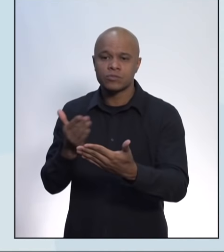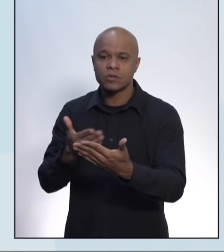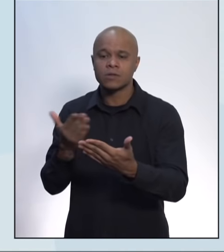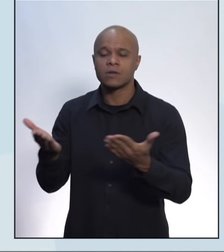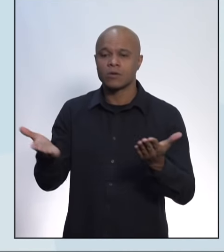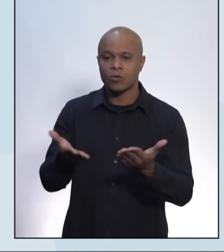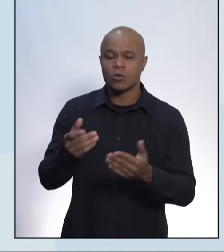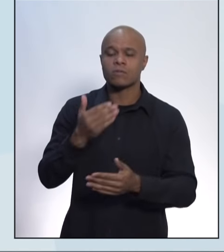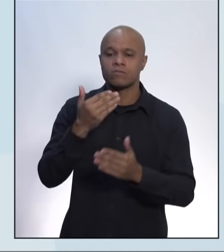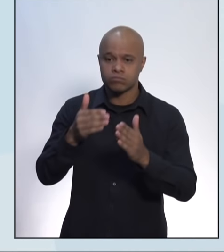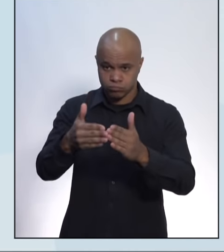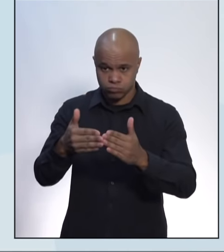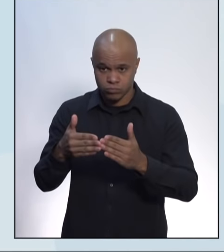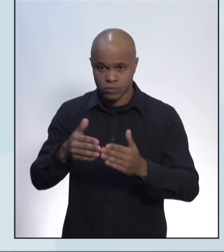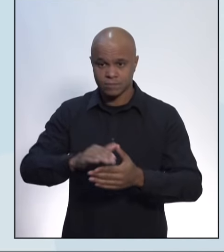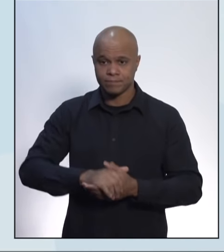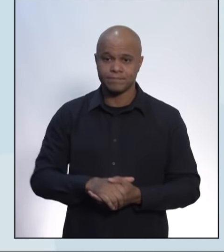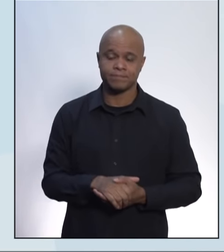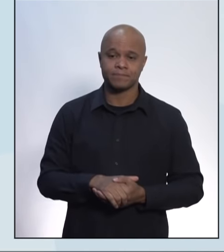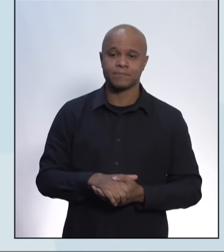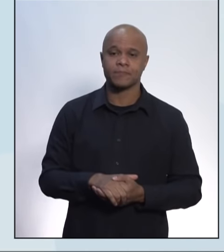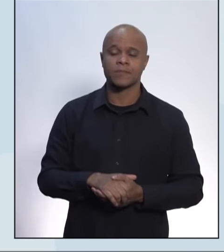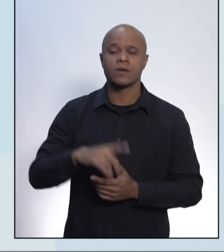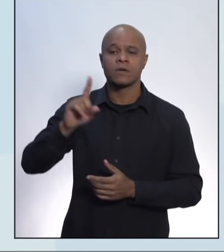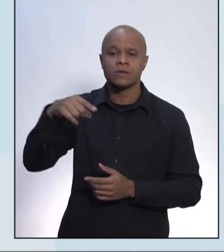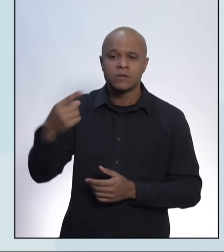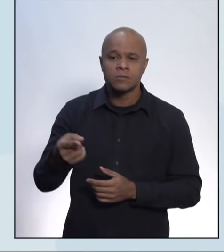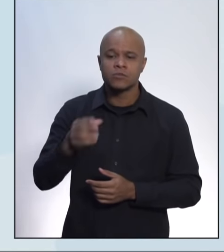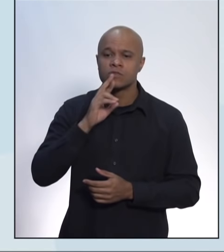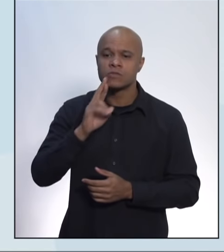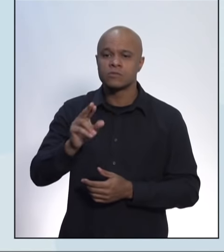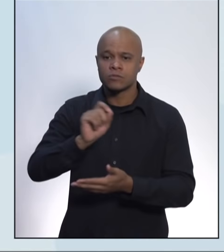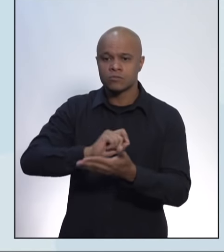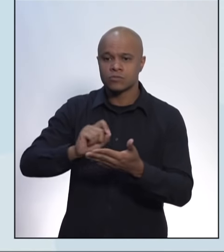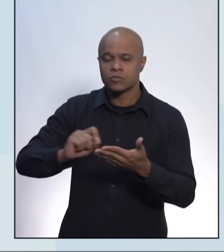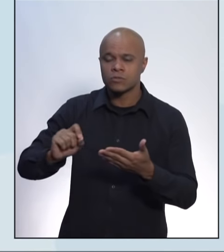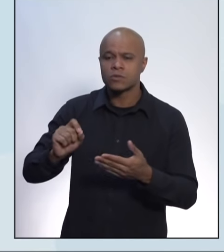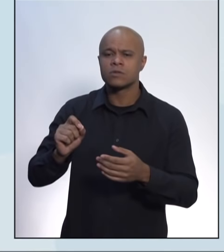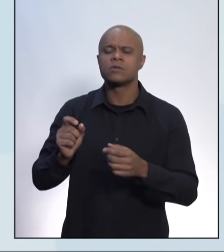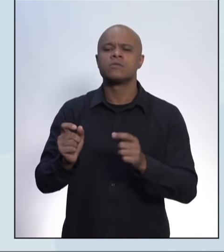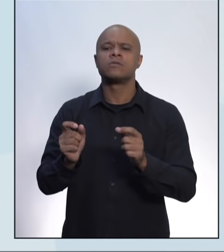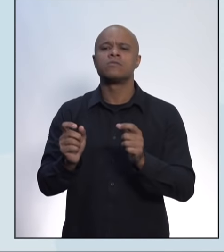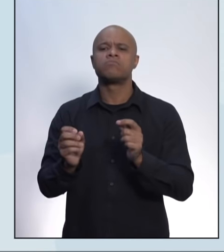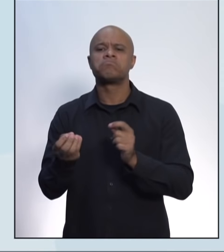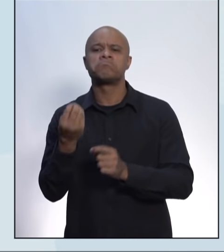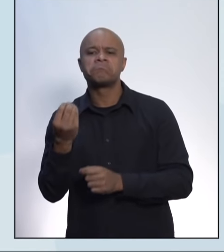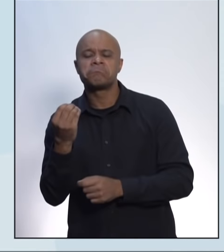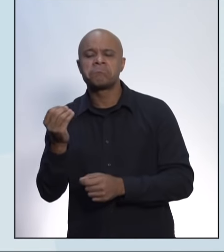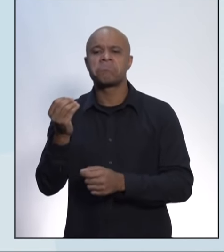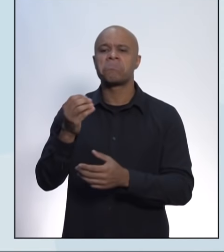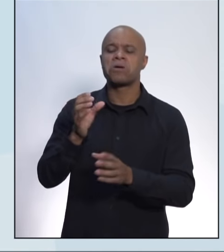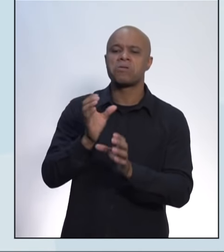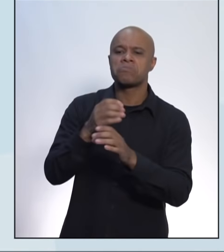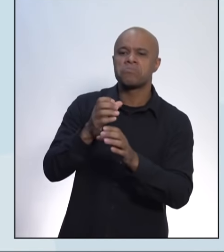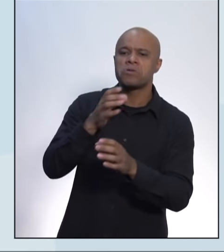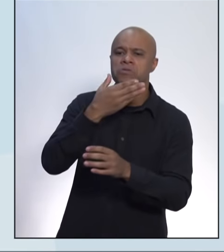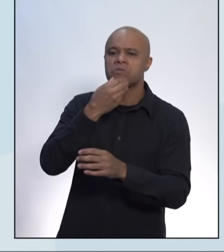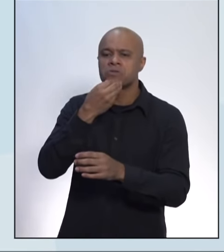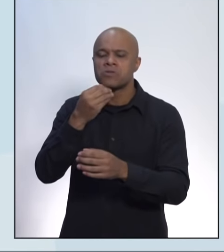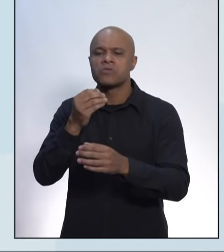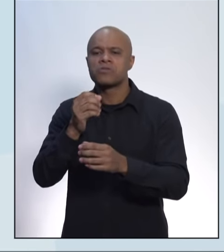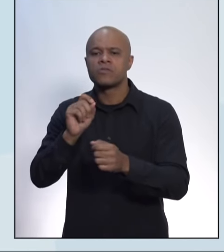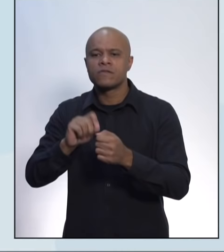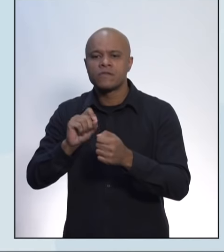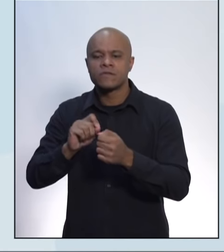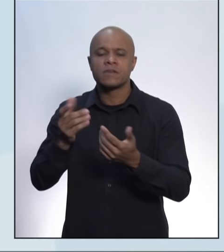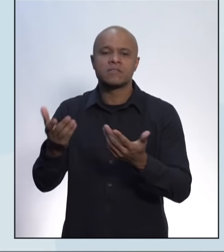vocês agora por favor e eu não tenho a resposta o que que o cientista faz thriller how the world